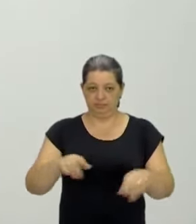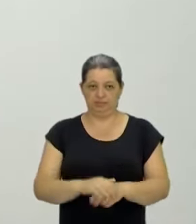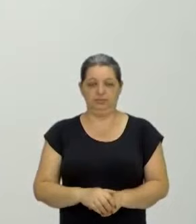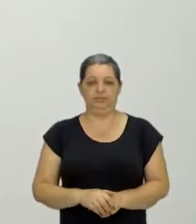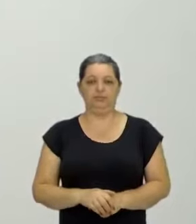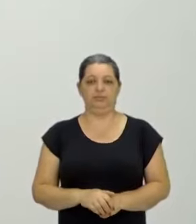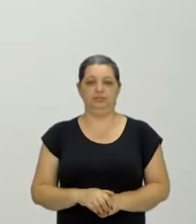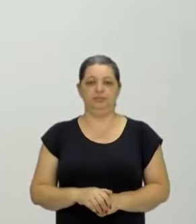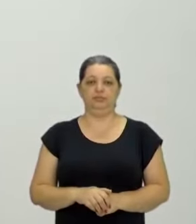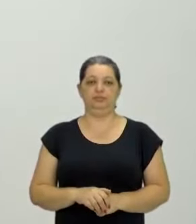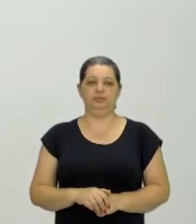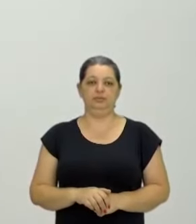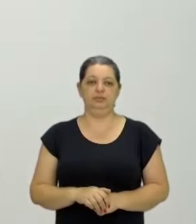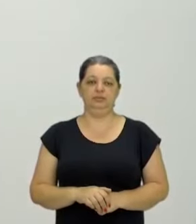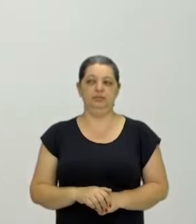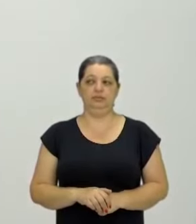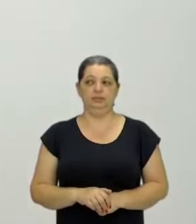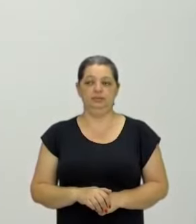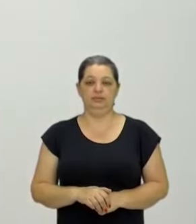we are